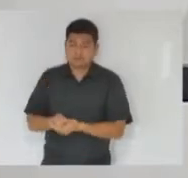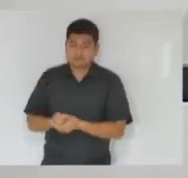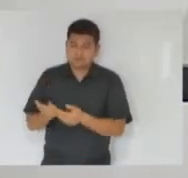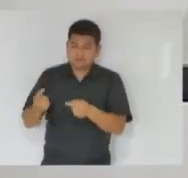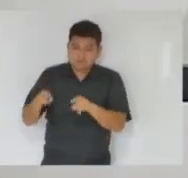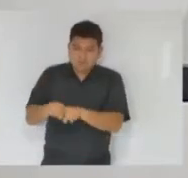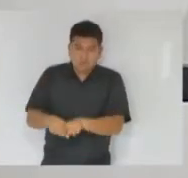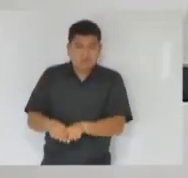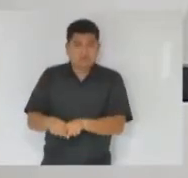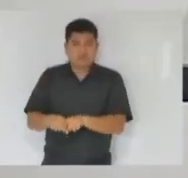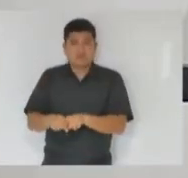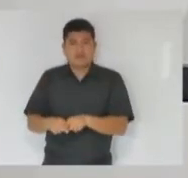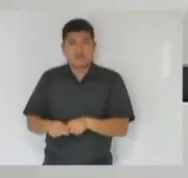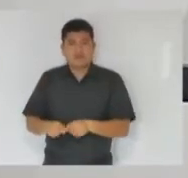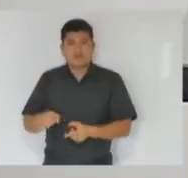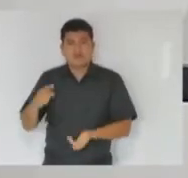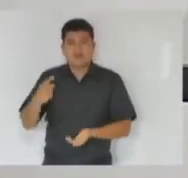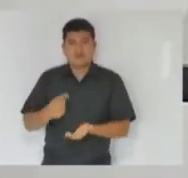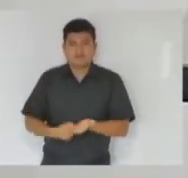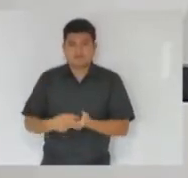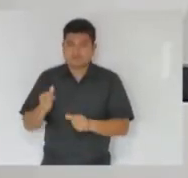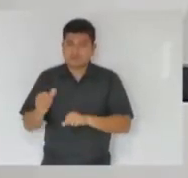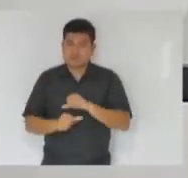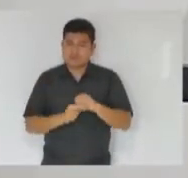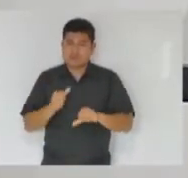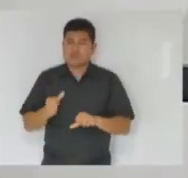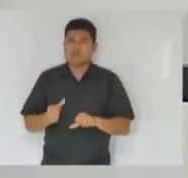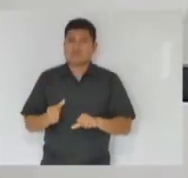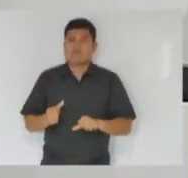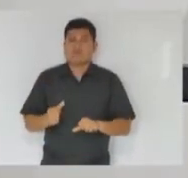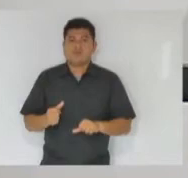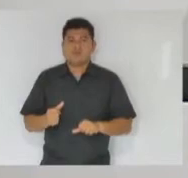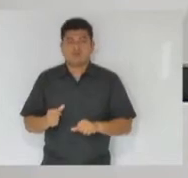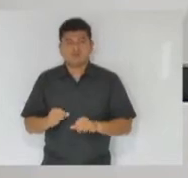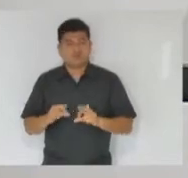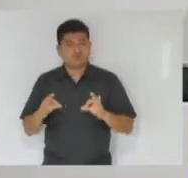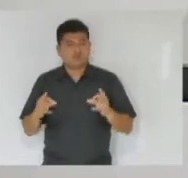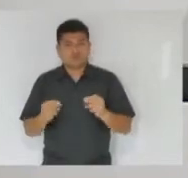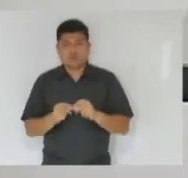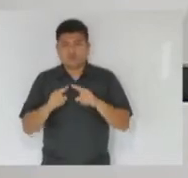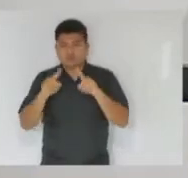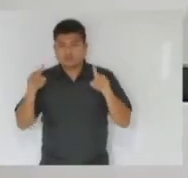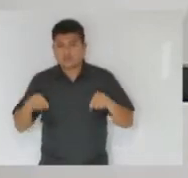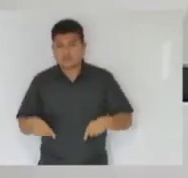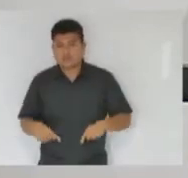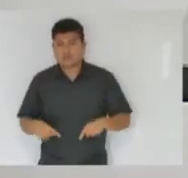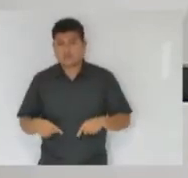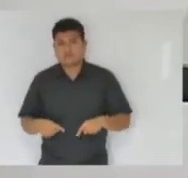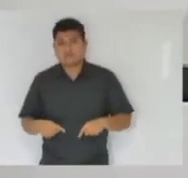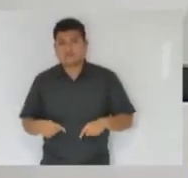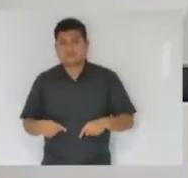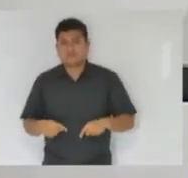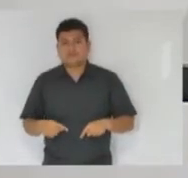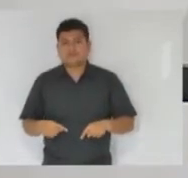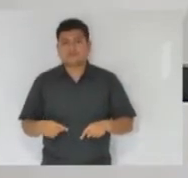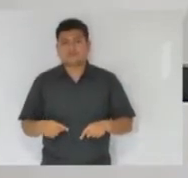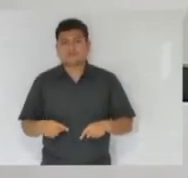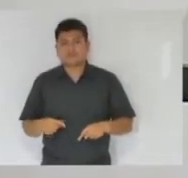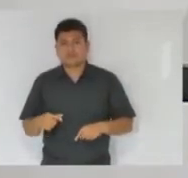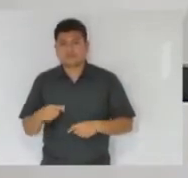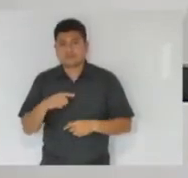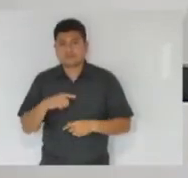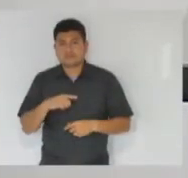assinado, todo ano vem um reajuste do convênio, afinal, todo funcionário, pelo menos um reajuste